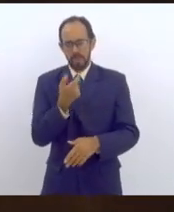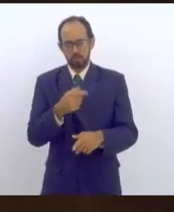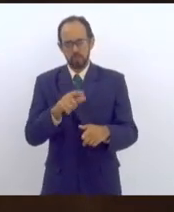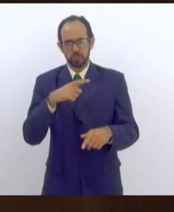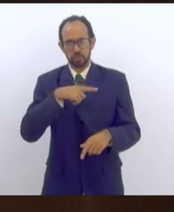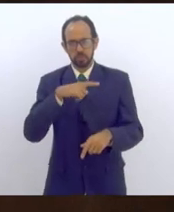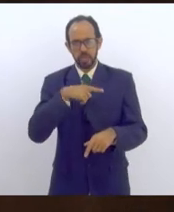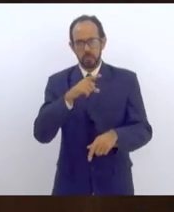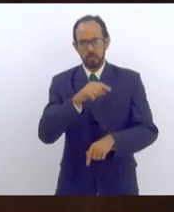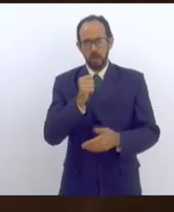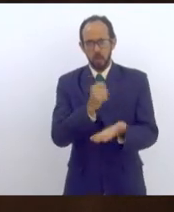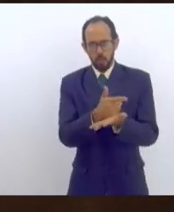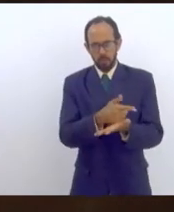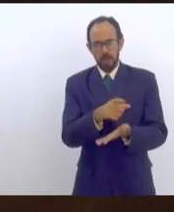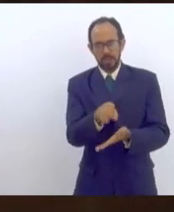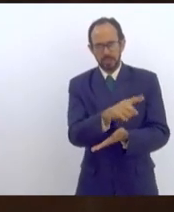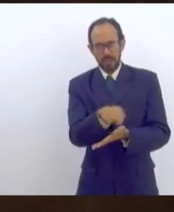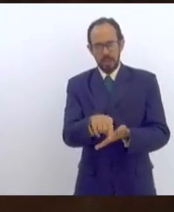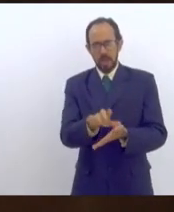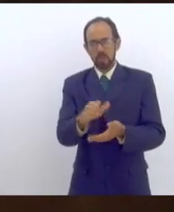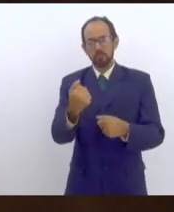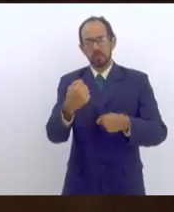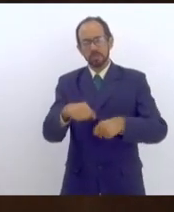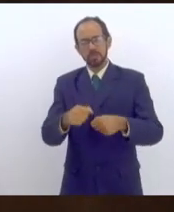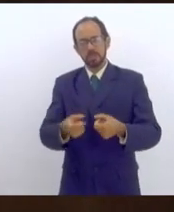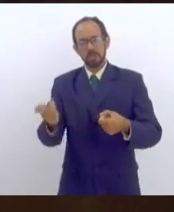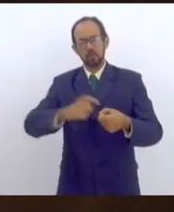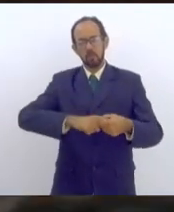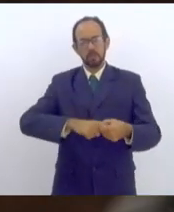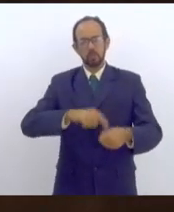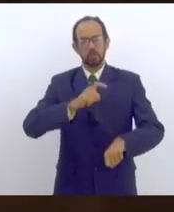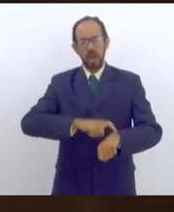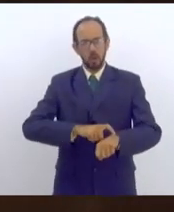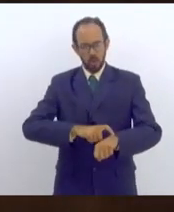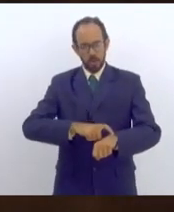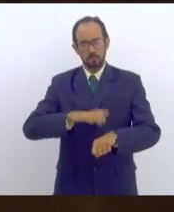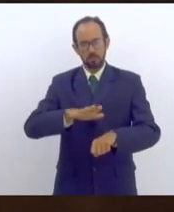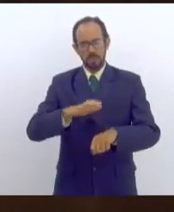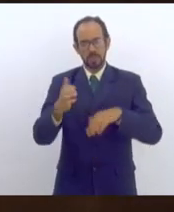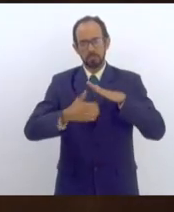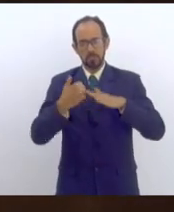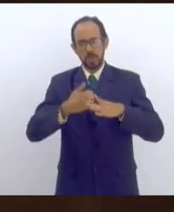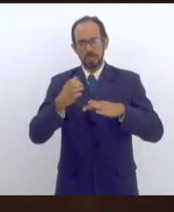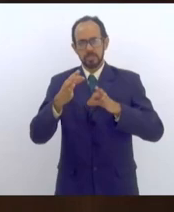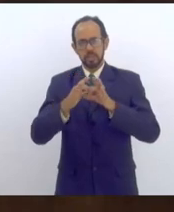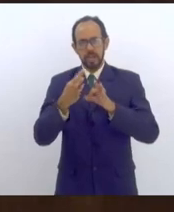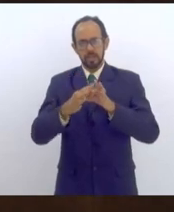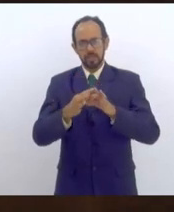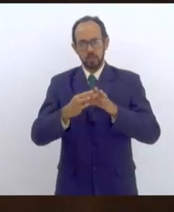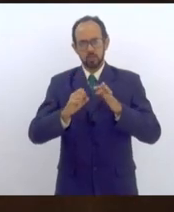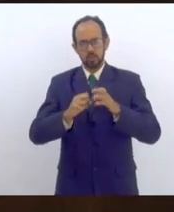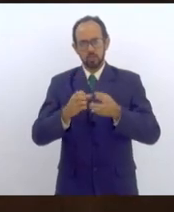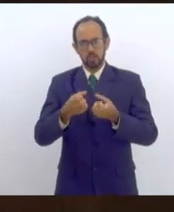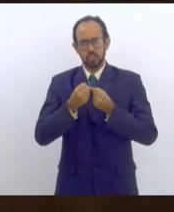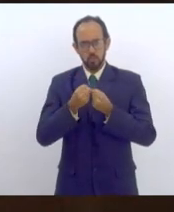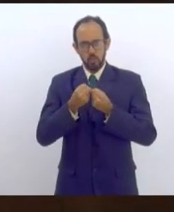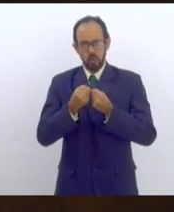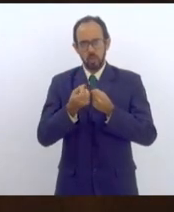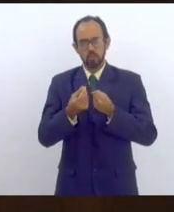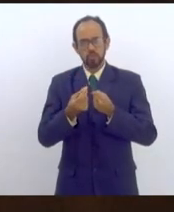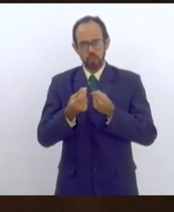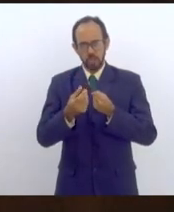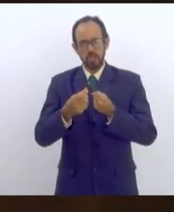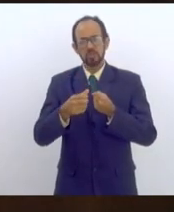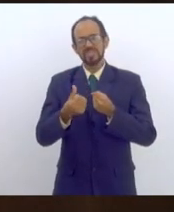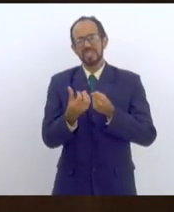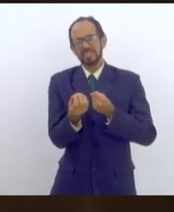ter sido ressarcido imediatamente, e a operadora de cartão fica segurando o crédito entre 60 a 90 dias. Então, acho que